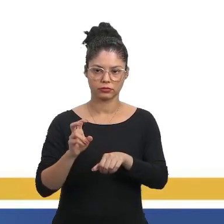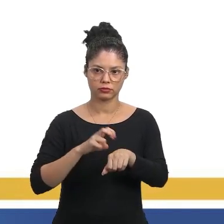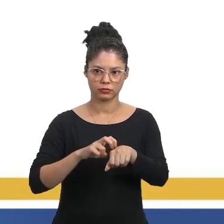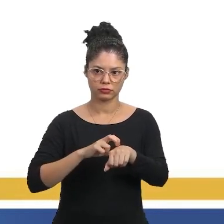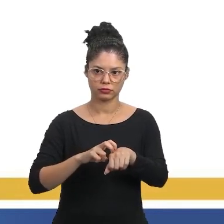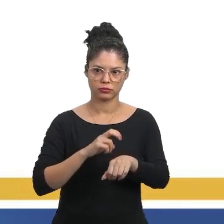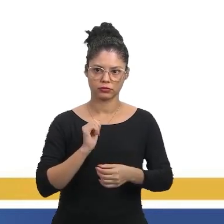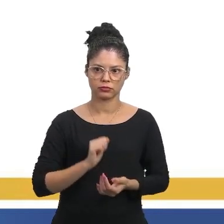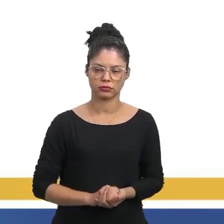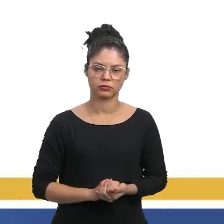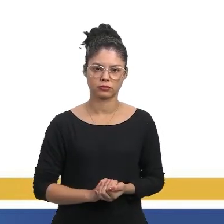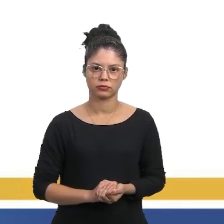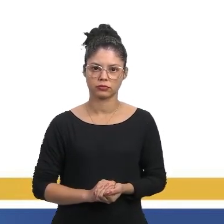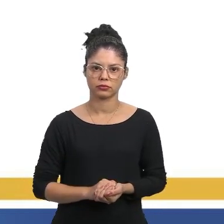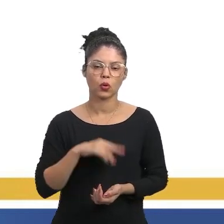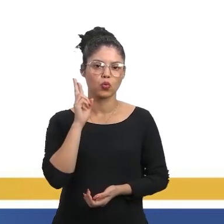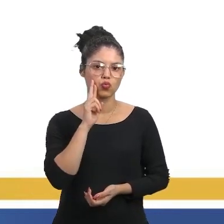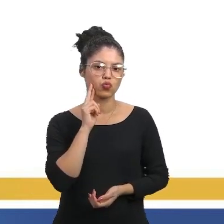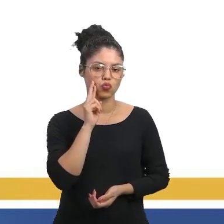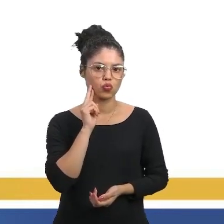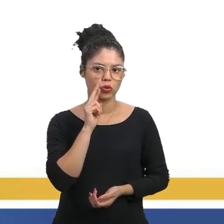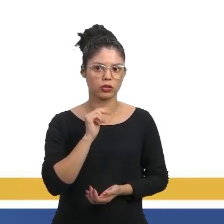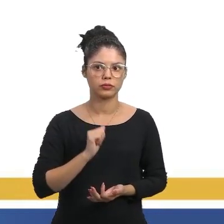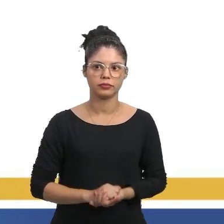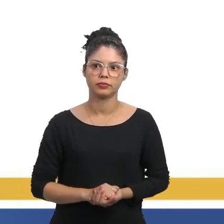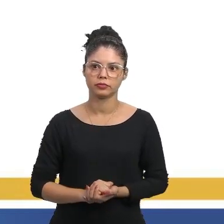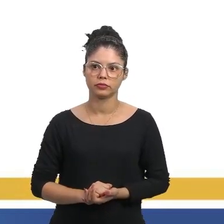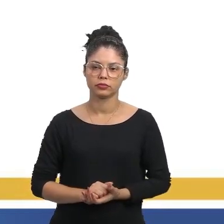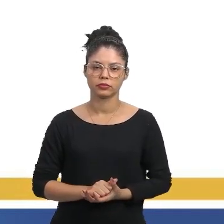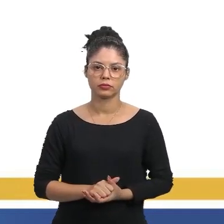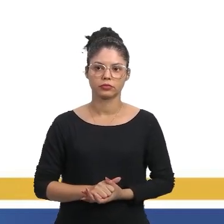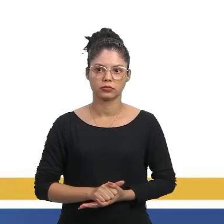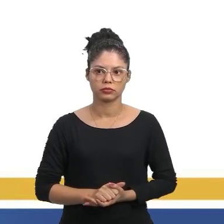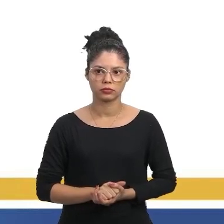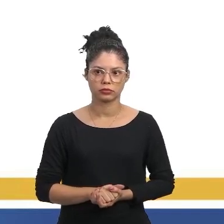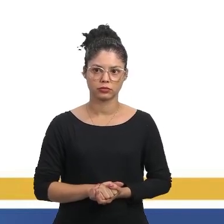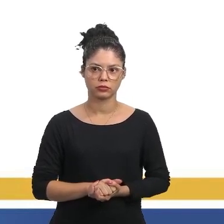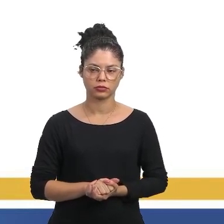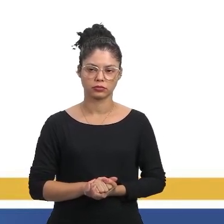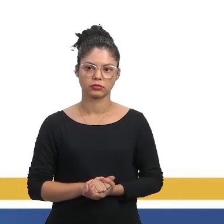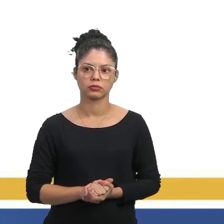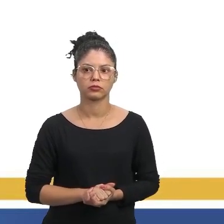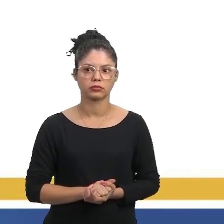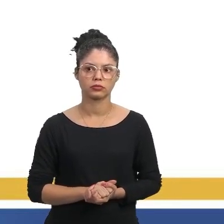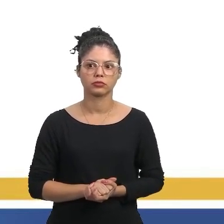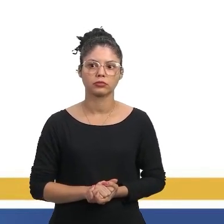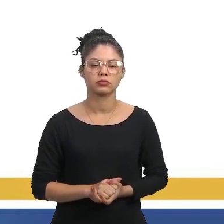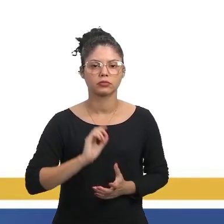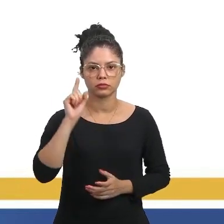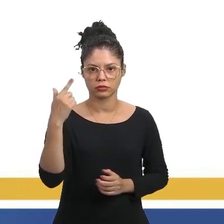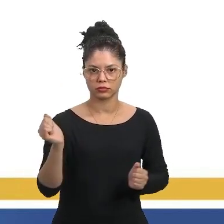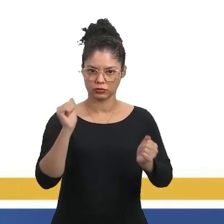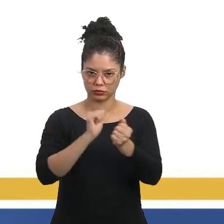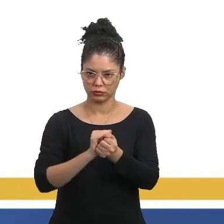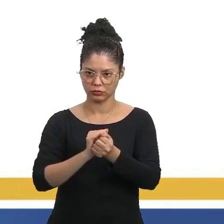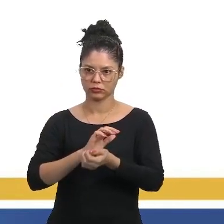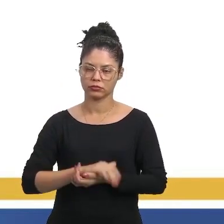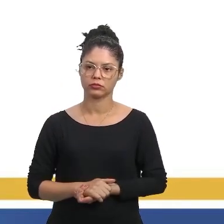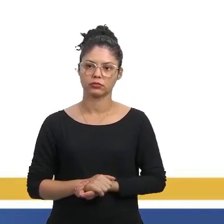verde e o estrôncio também pode ter uma variável juntamente com o cobre, com aquela outra coloração.